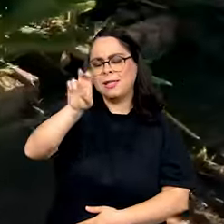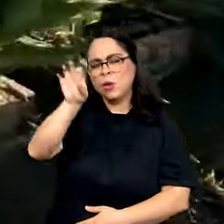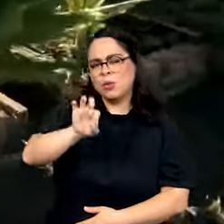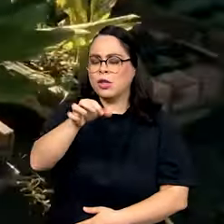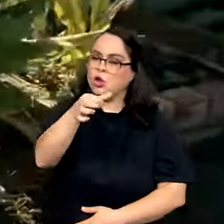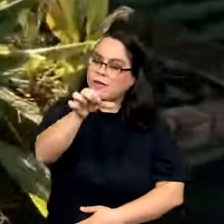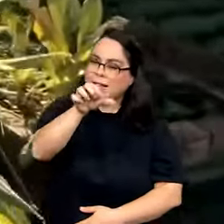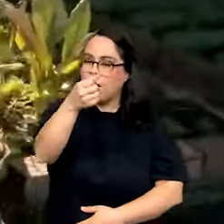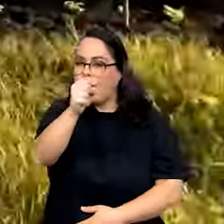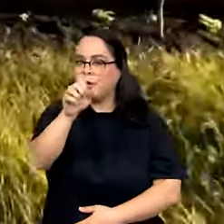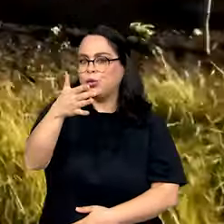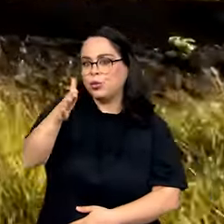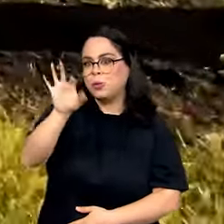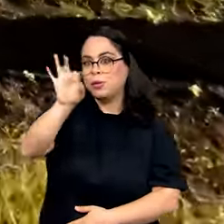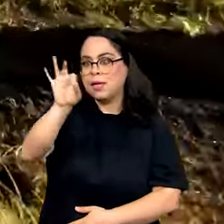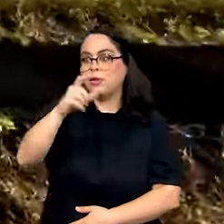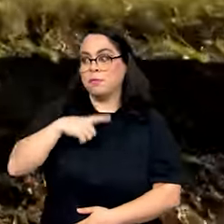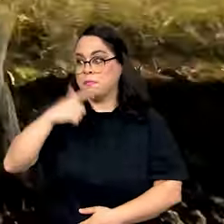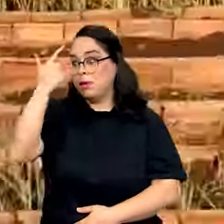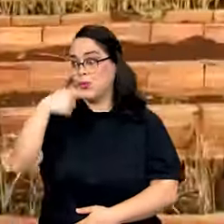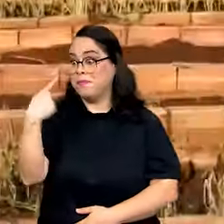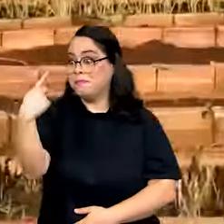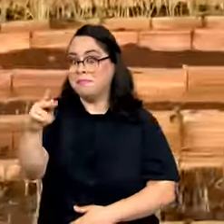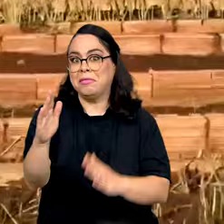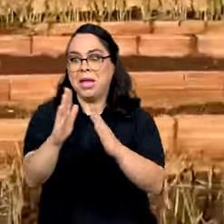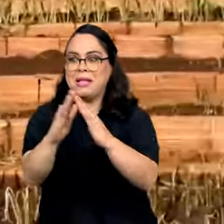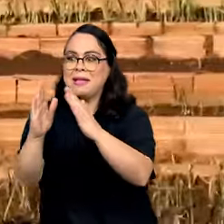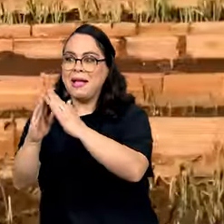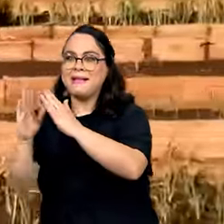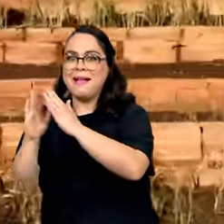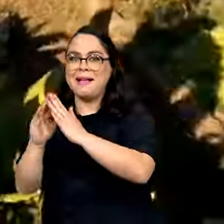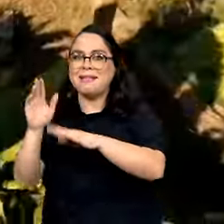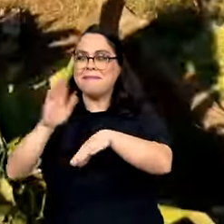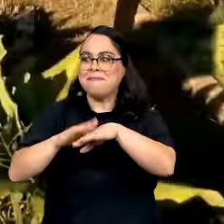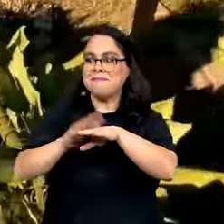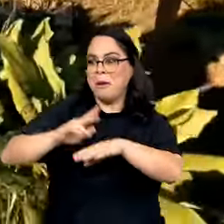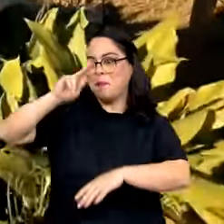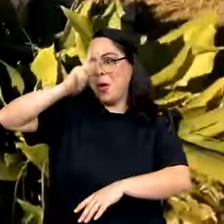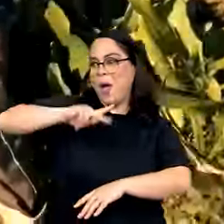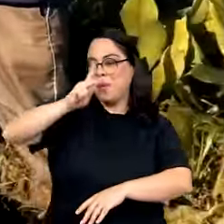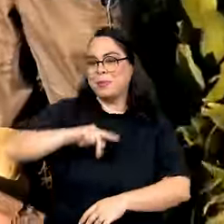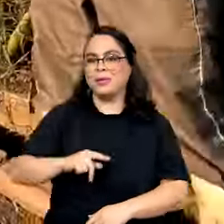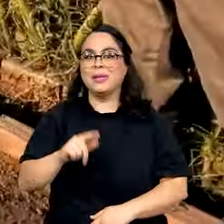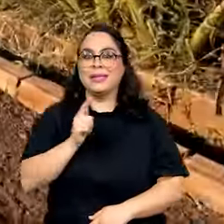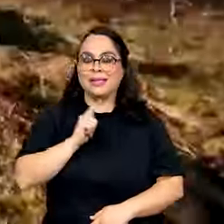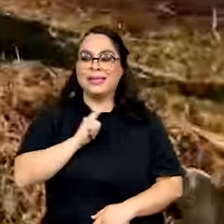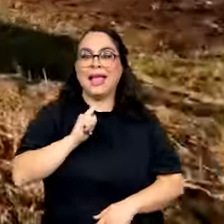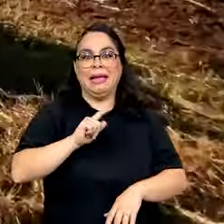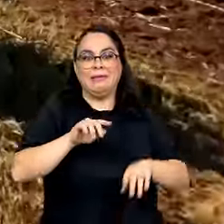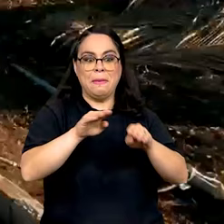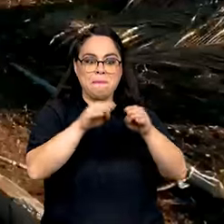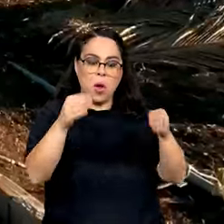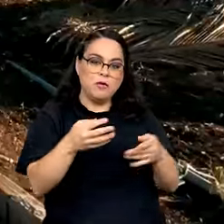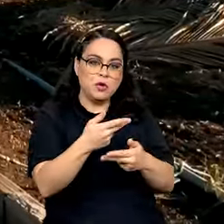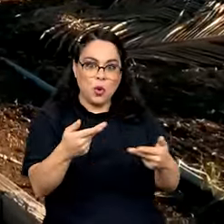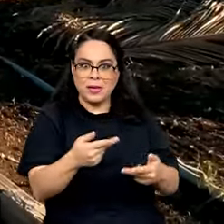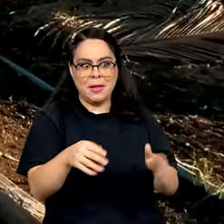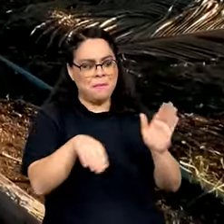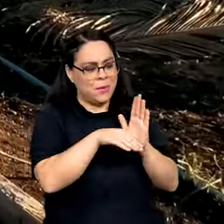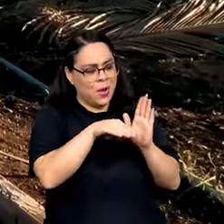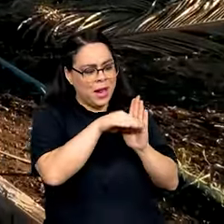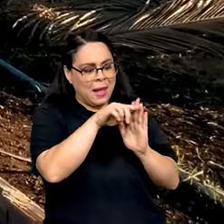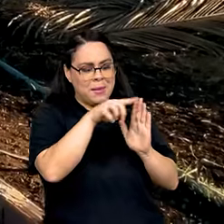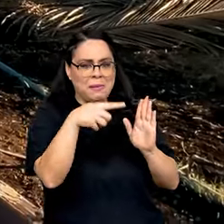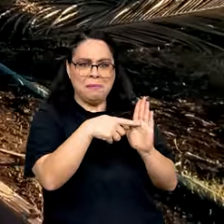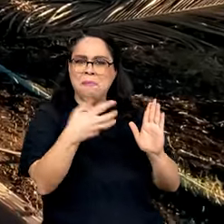95% 98 tem uma casa própria entendeu construída tem móv entendeu progama é